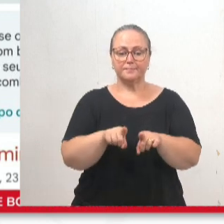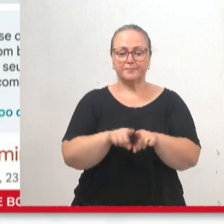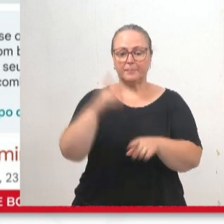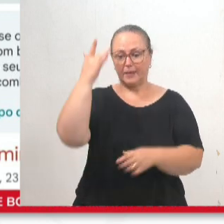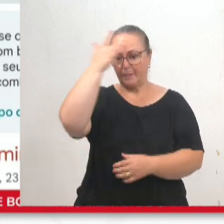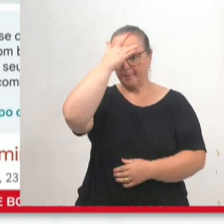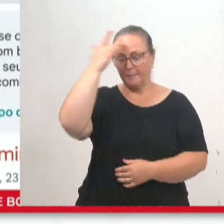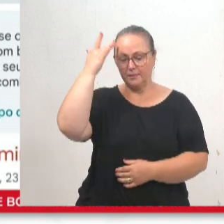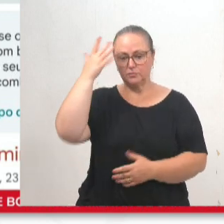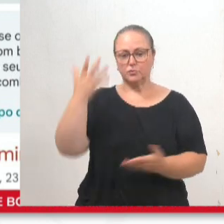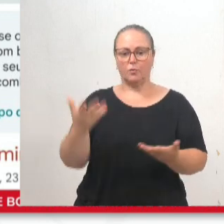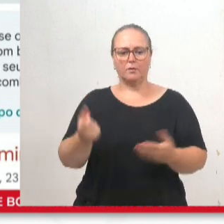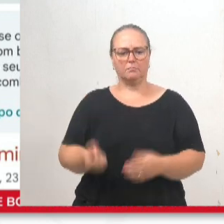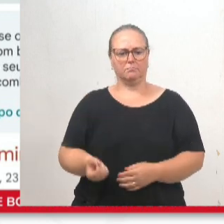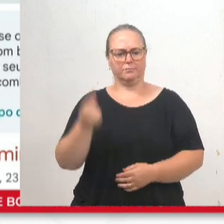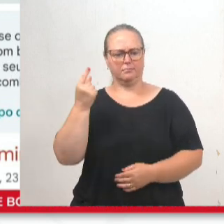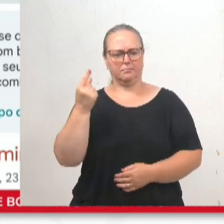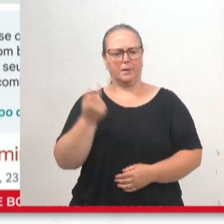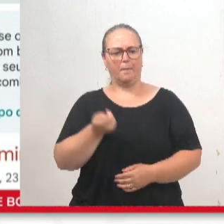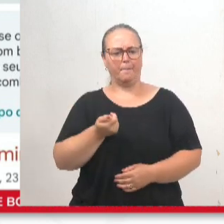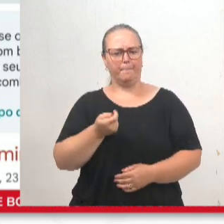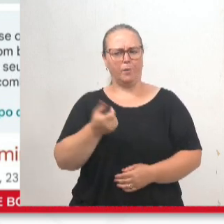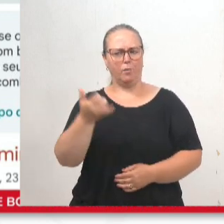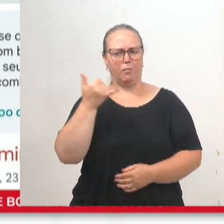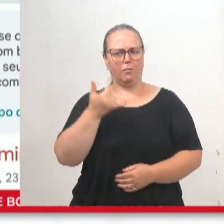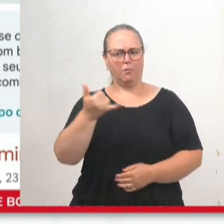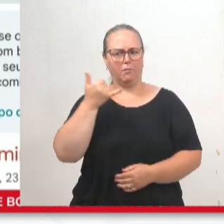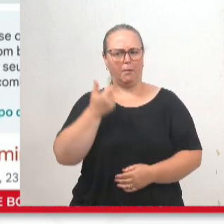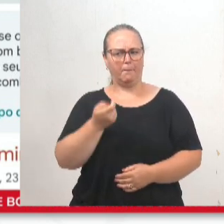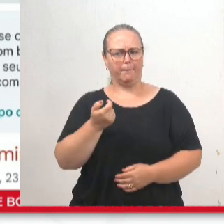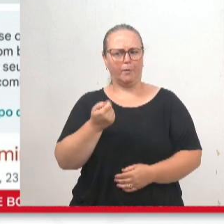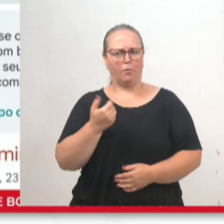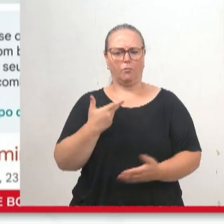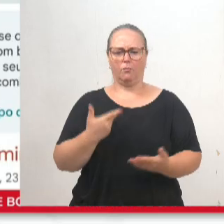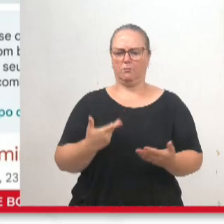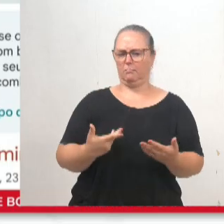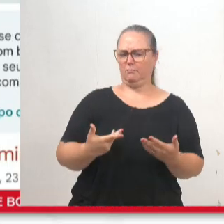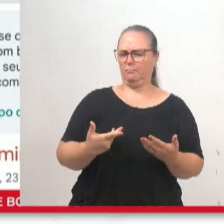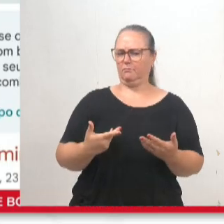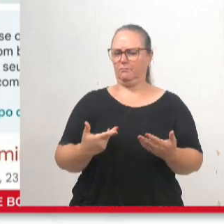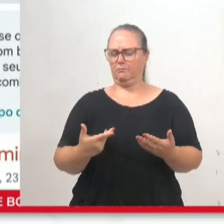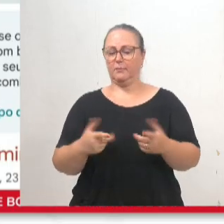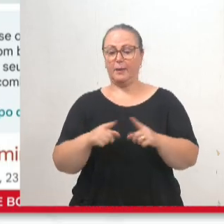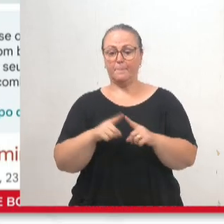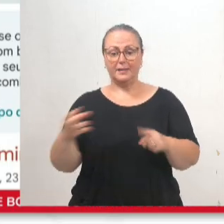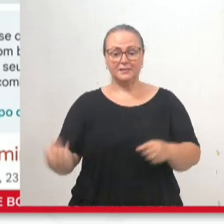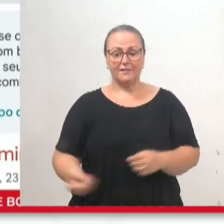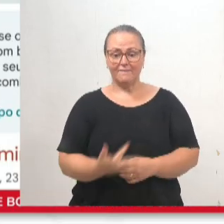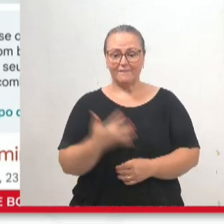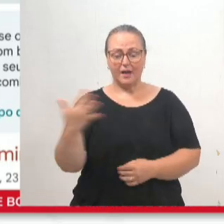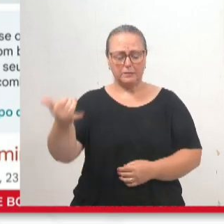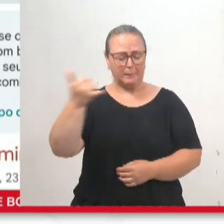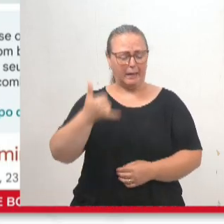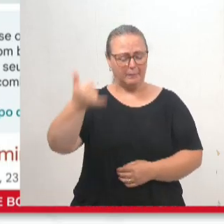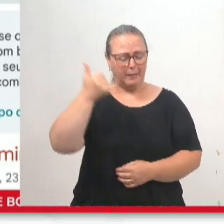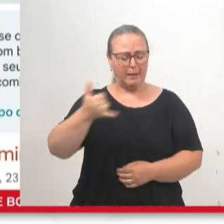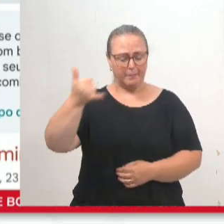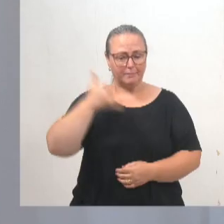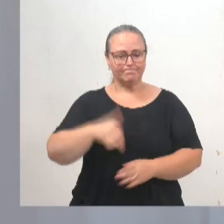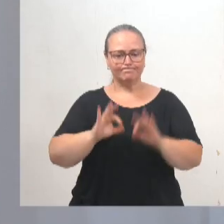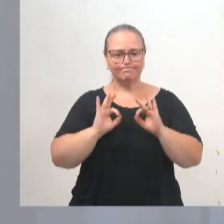quando poucas ligações chegam. A gente desconfia quando chega apenas uma ligação, quando é trote. Mas quando chegam vários, a gente tem certeza disso.